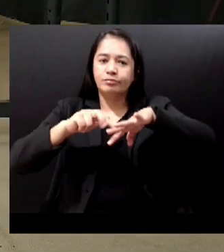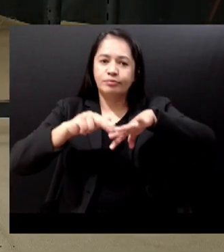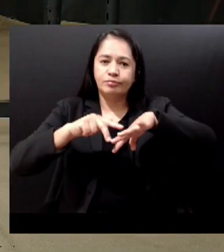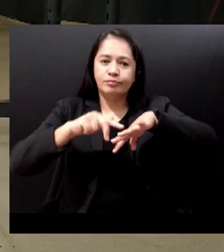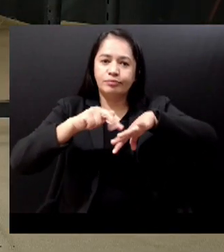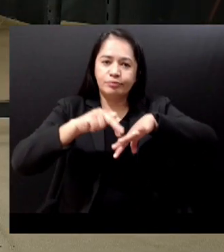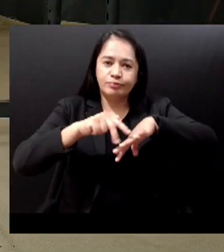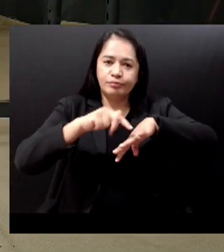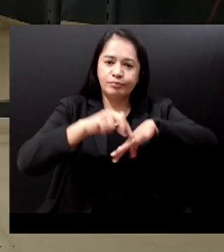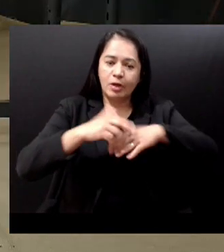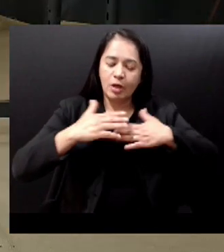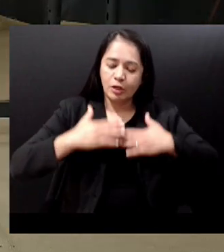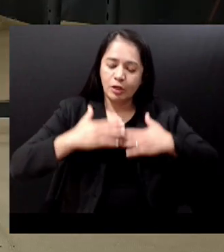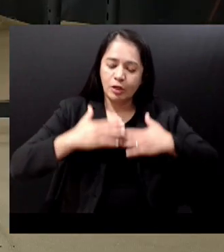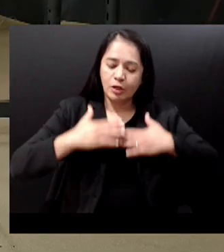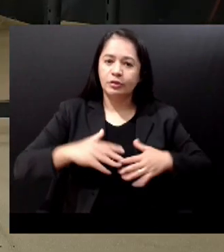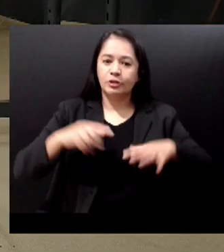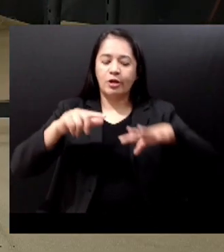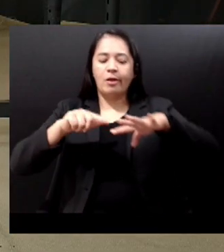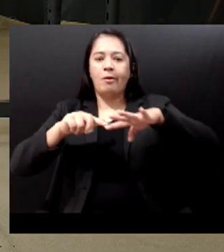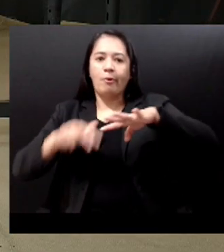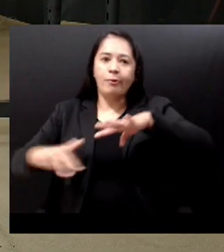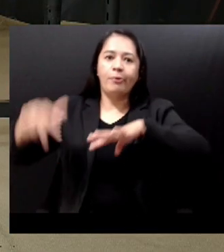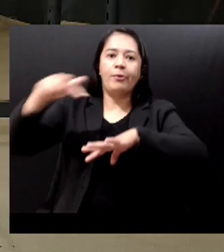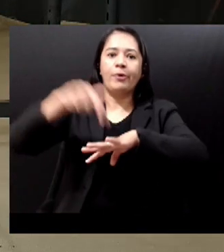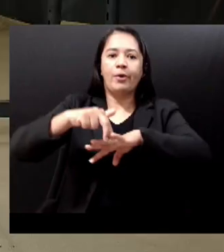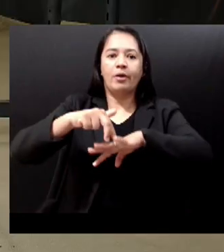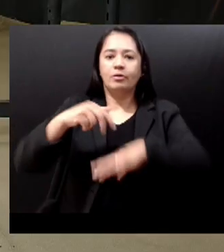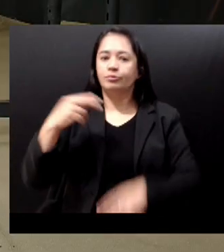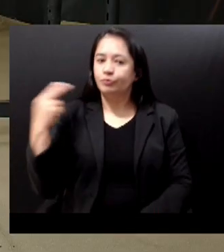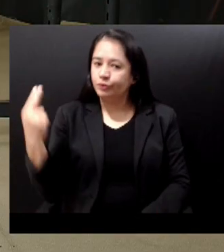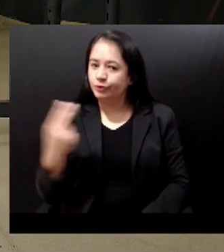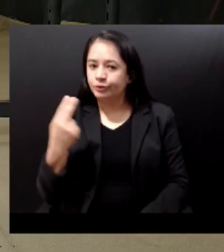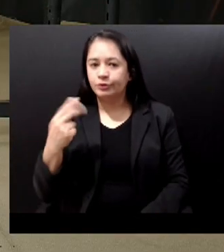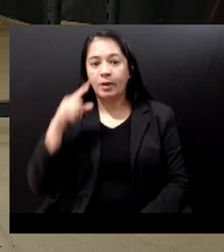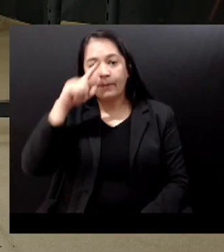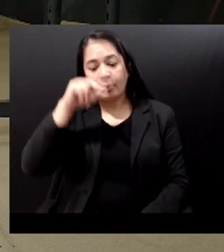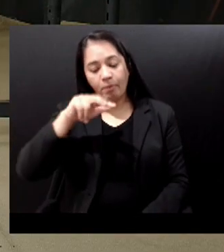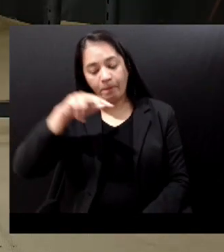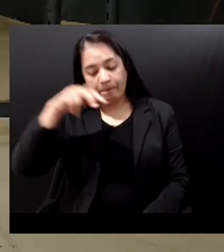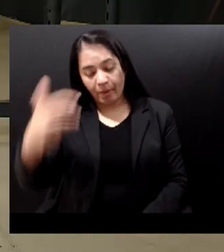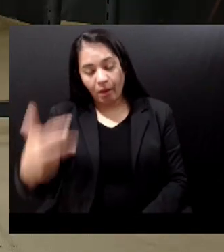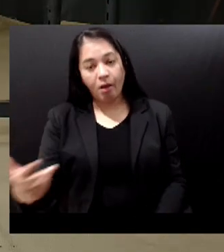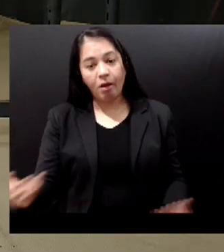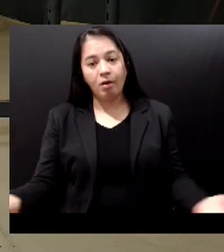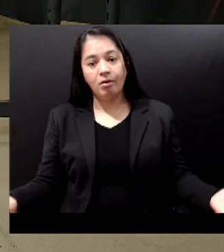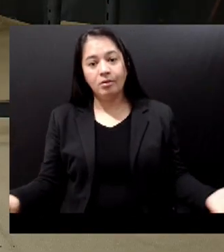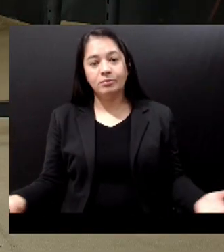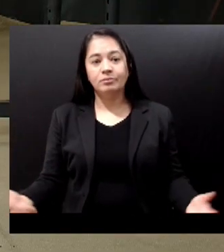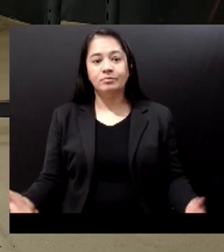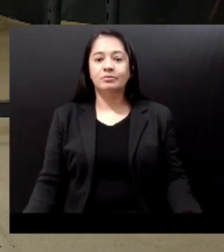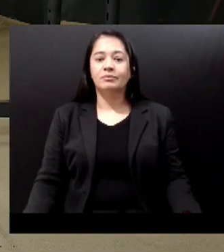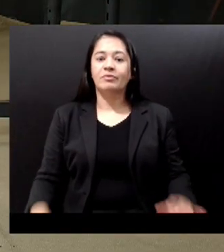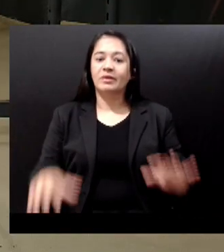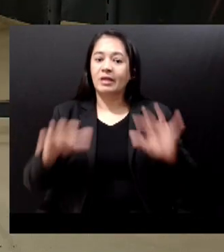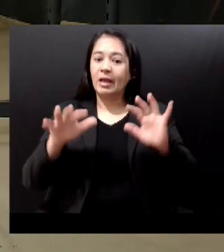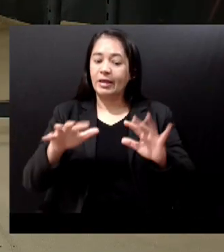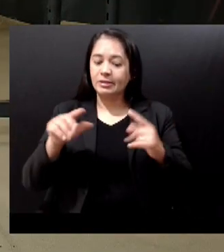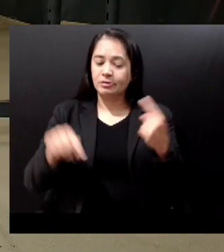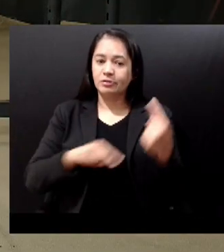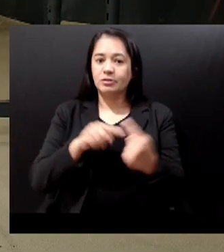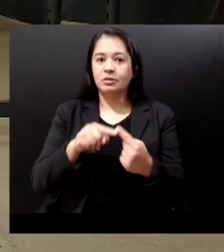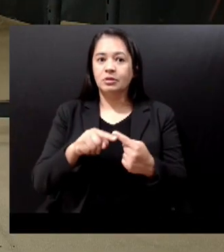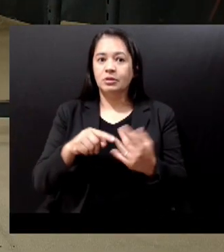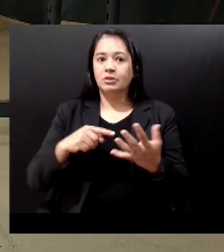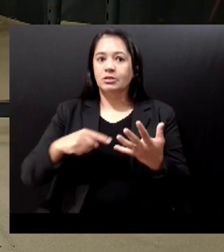pode, uau, ir lá para cima, porque se pode levar um tombão, cair e machucar. Sim. Então, essas metas ambiciosas, né? O que que